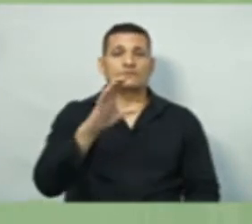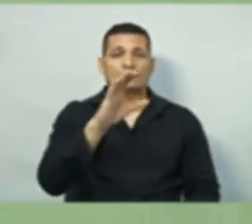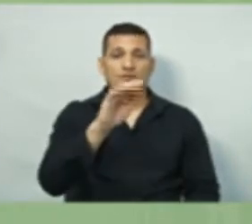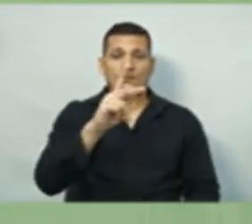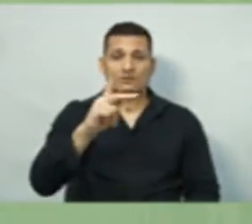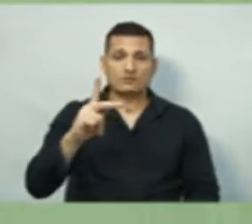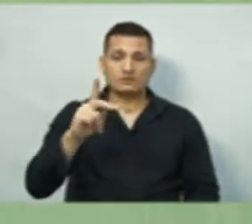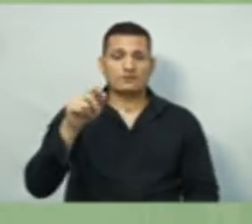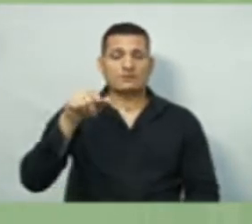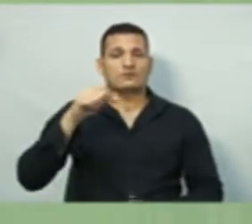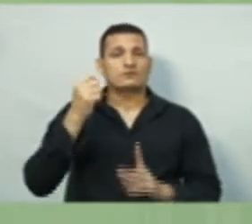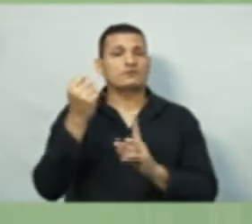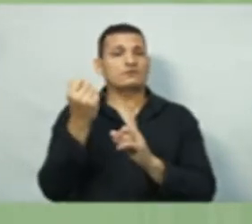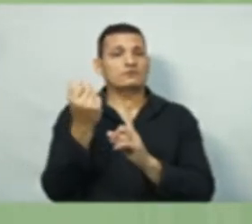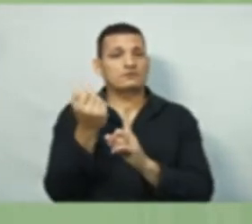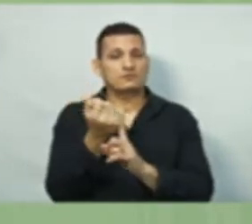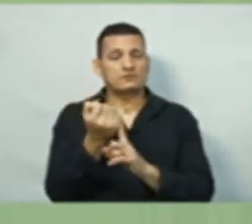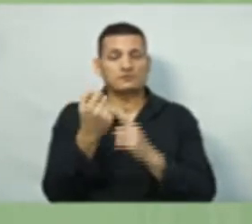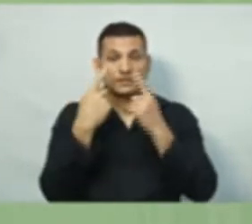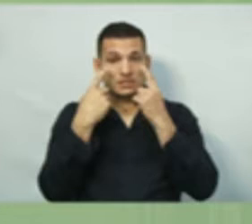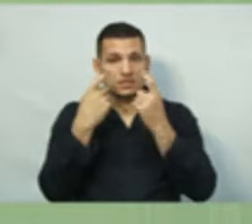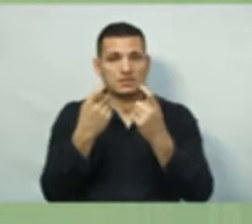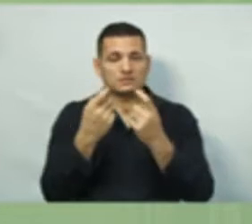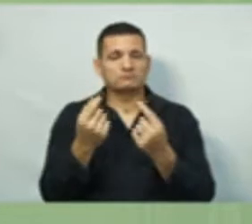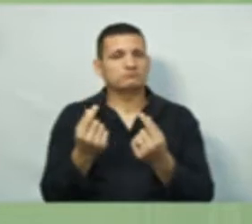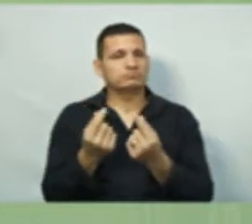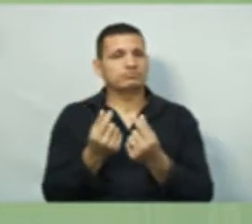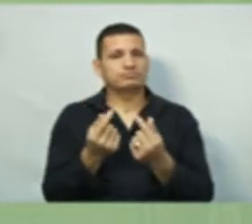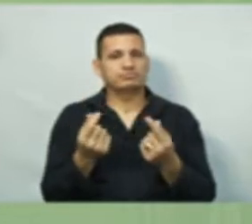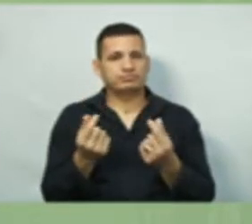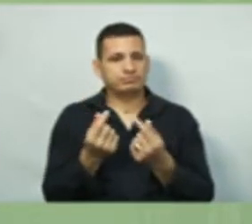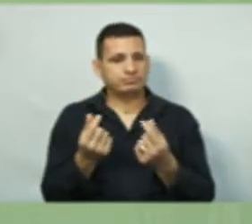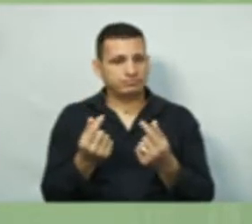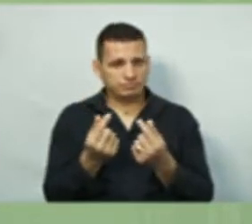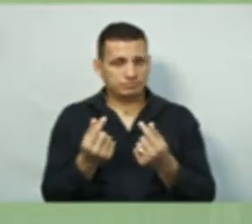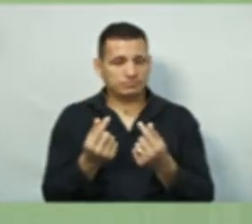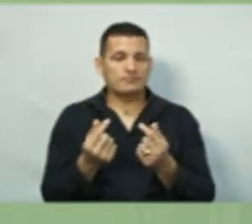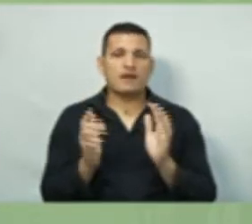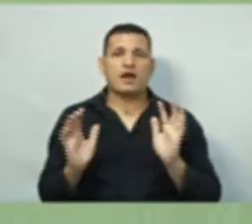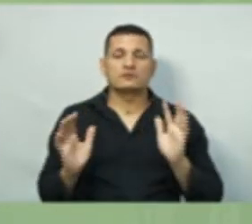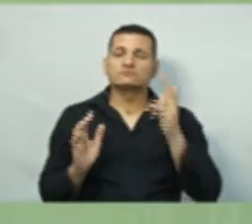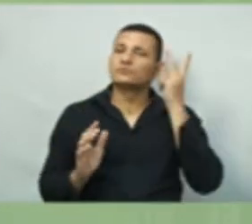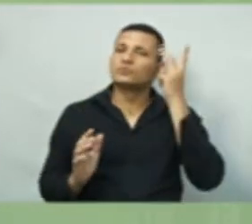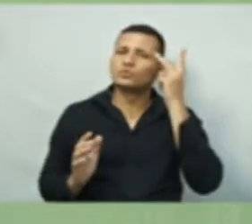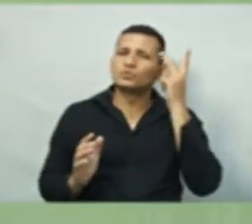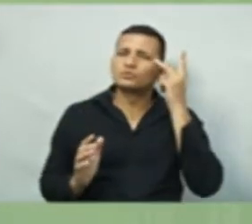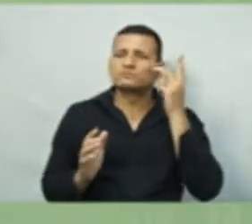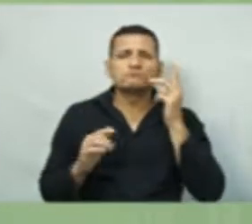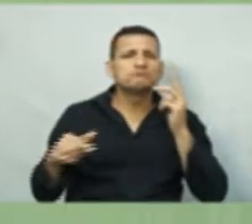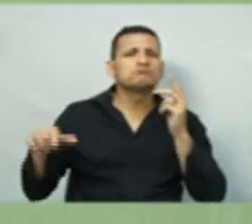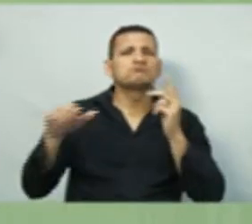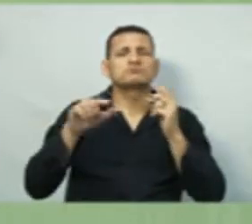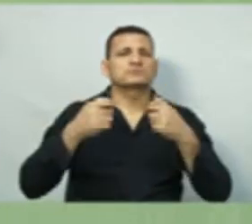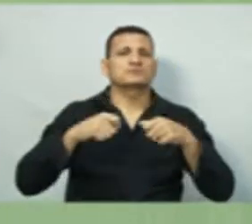uma sociedade de interesse econômico de comum necessidade. Esse